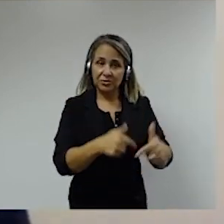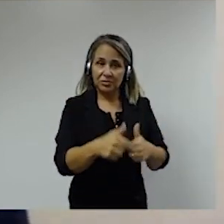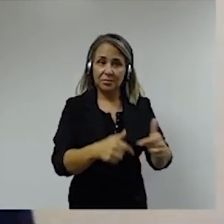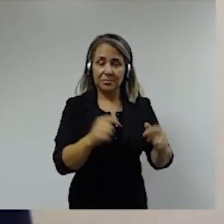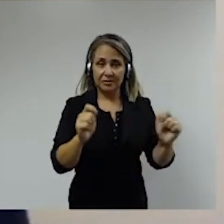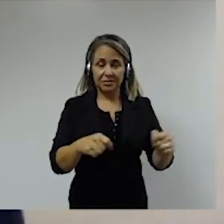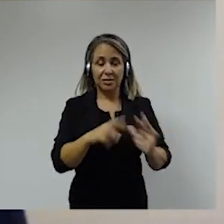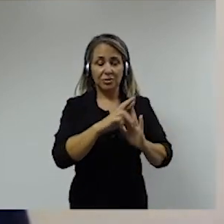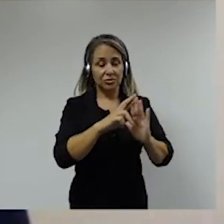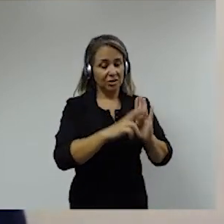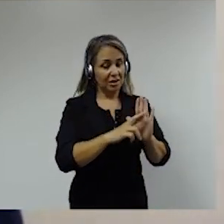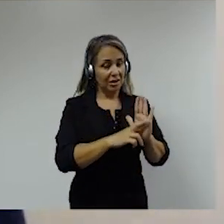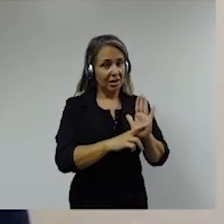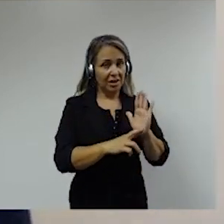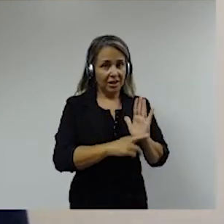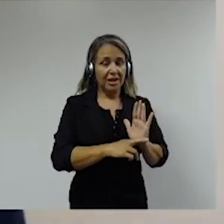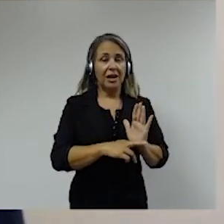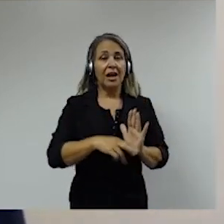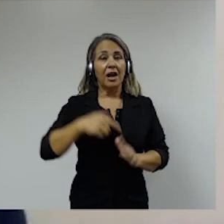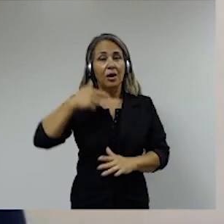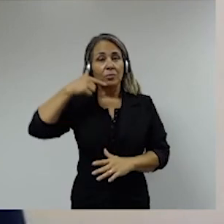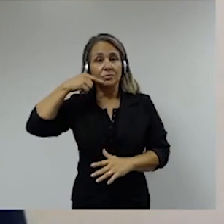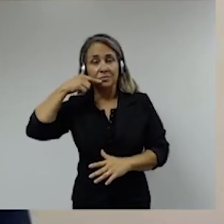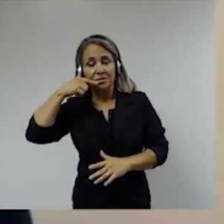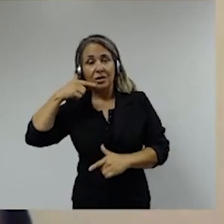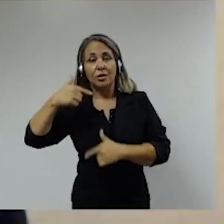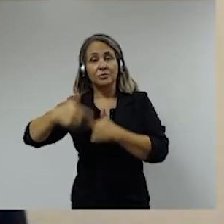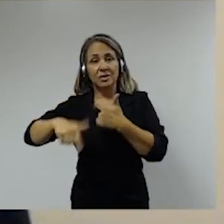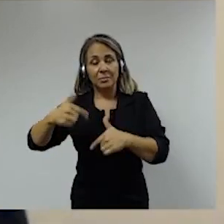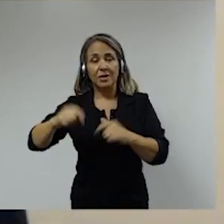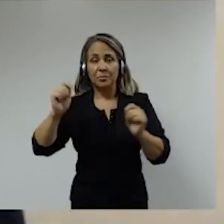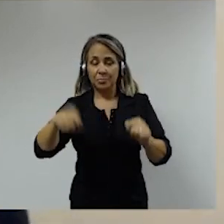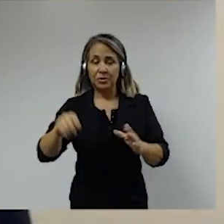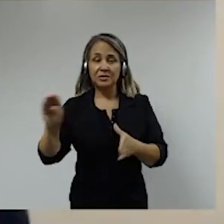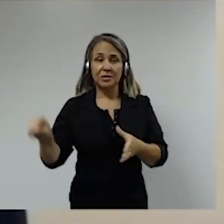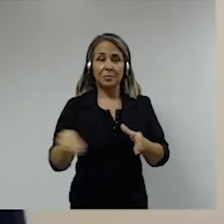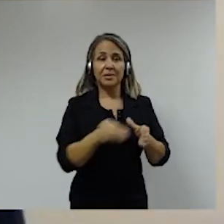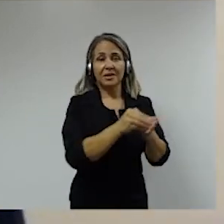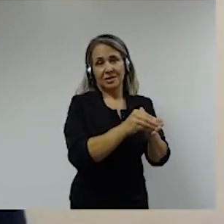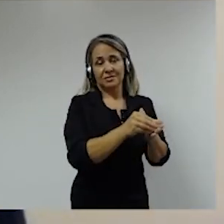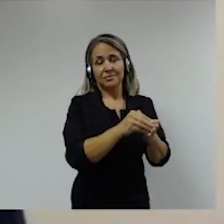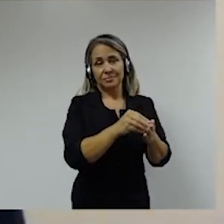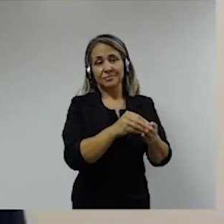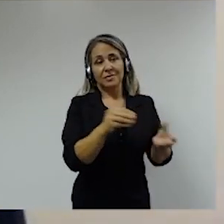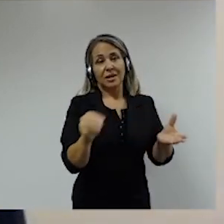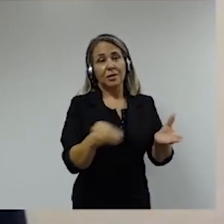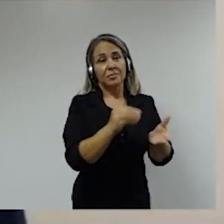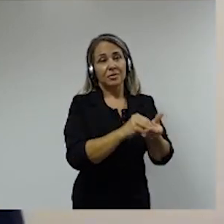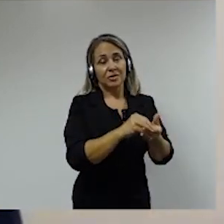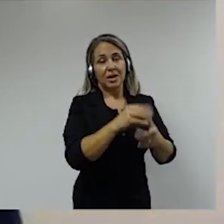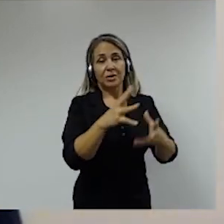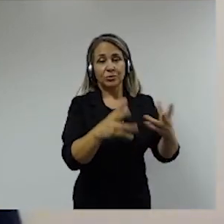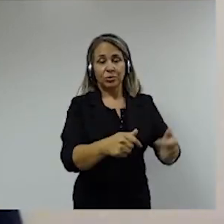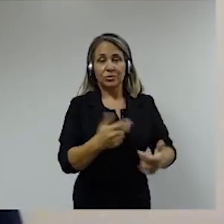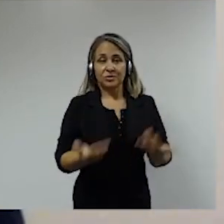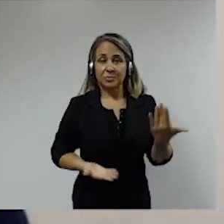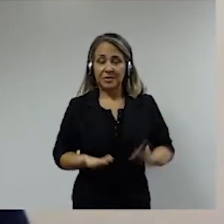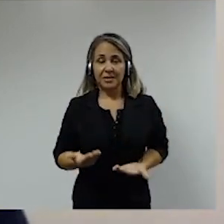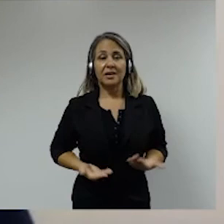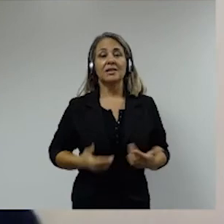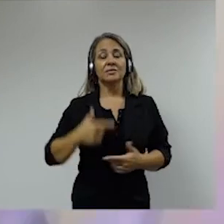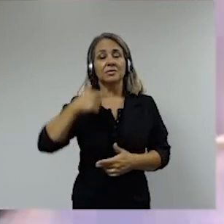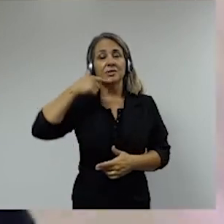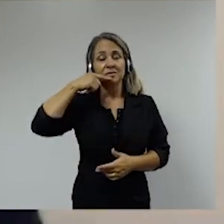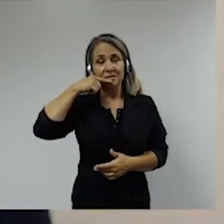modo que as regras relativas ao teletrabalho se aplicam, sim, nessas condições aos empregados de call center,